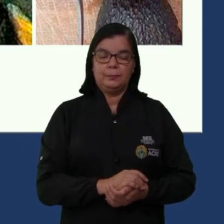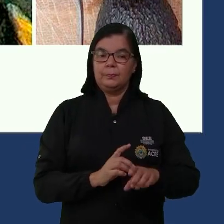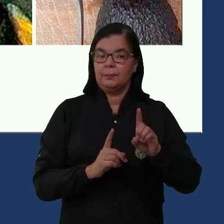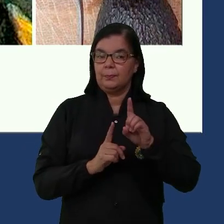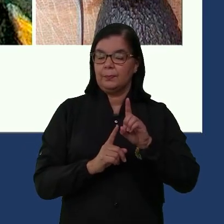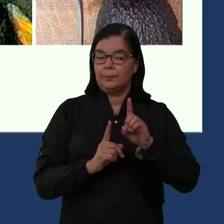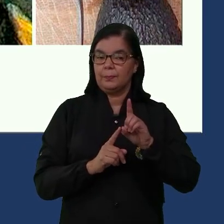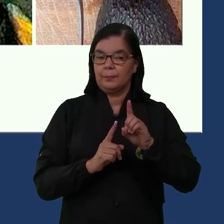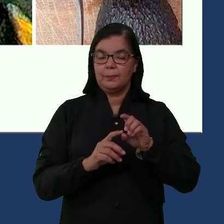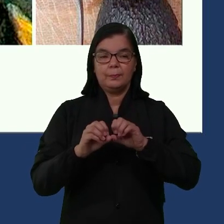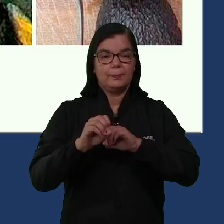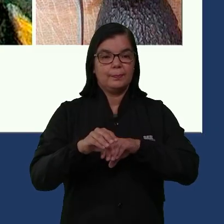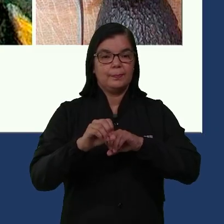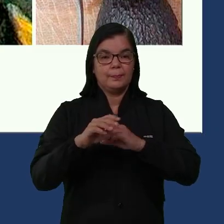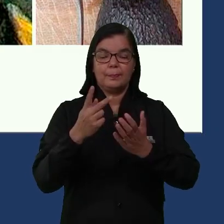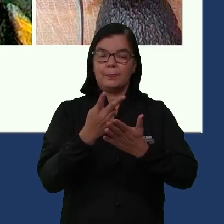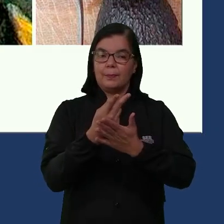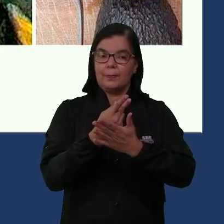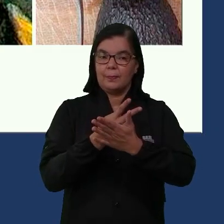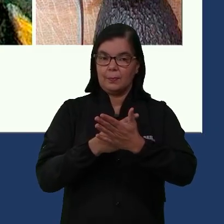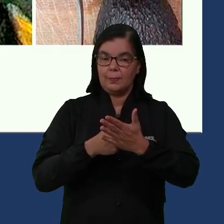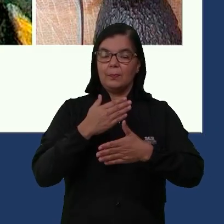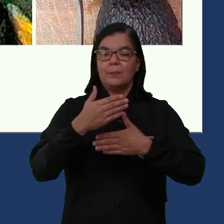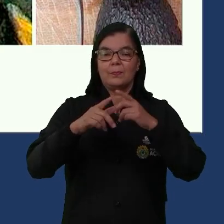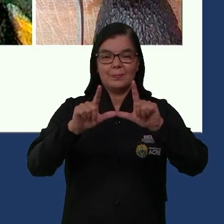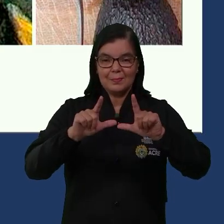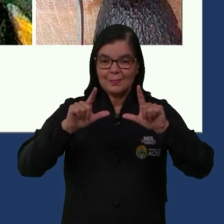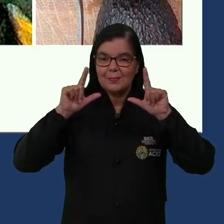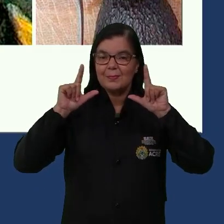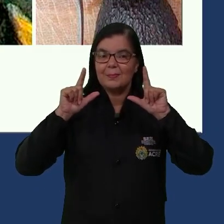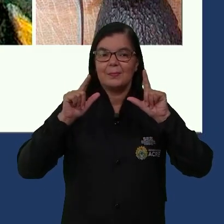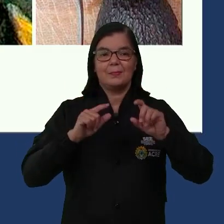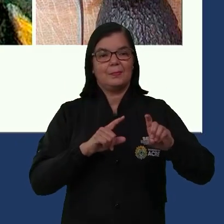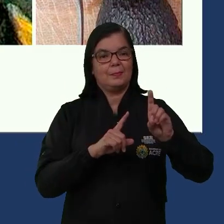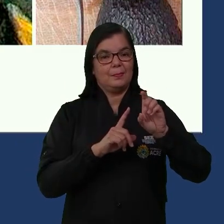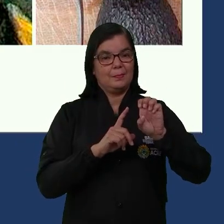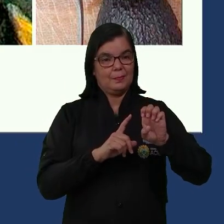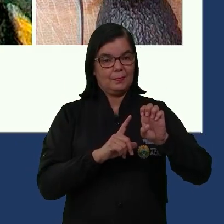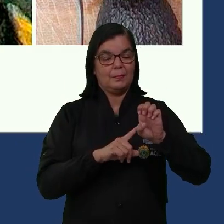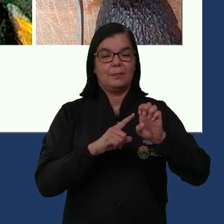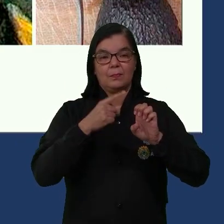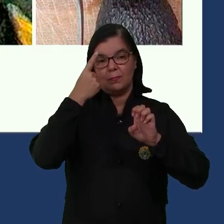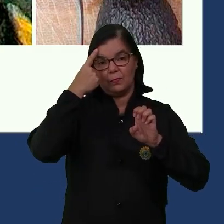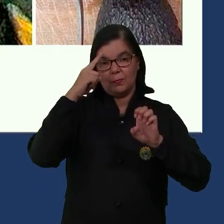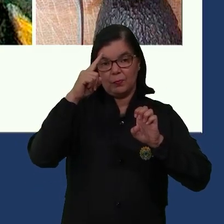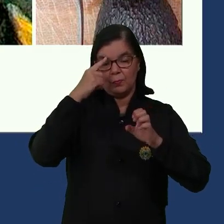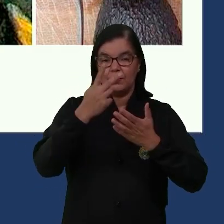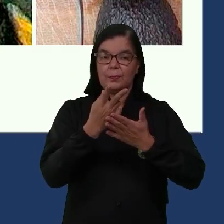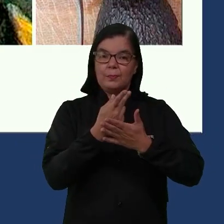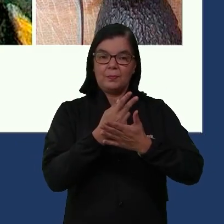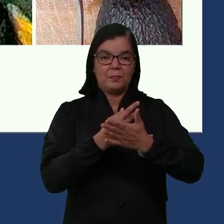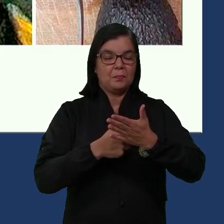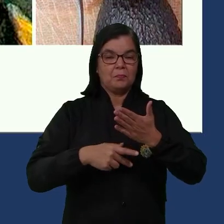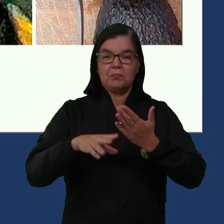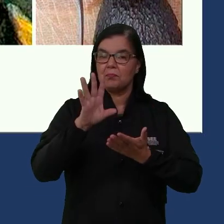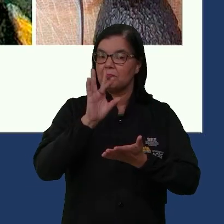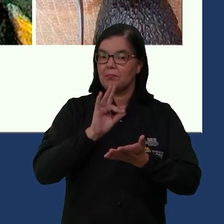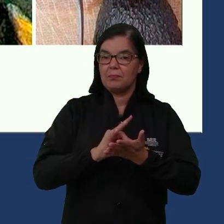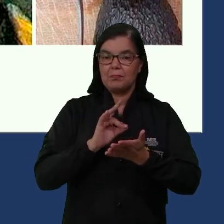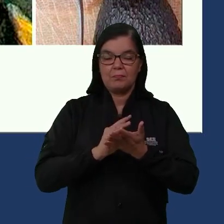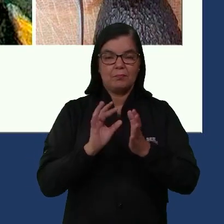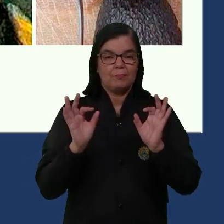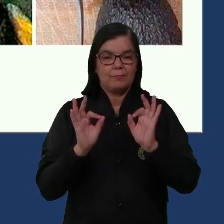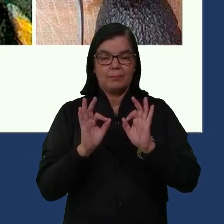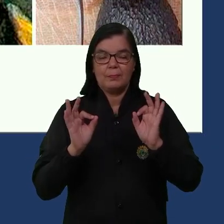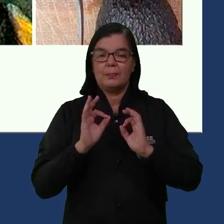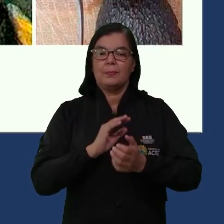humor. D, ensinar arte clássica através de memes. Letra E, criar novas obras sem relação com